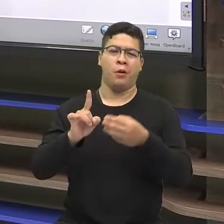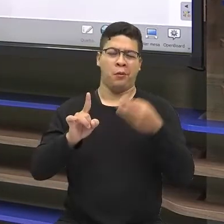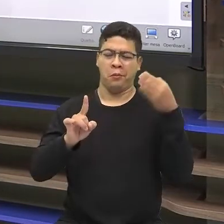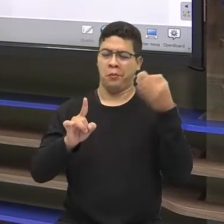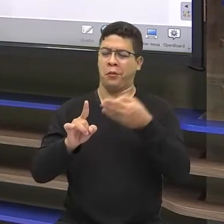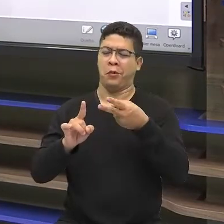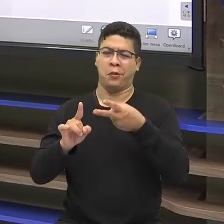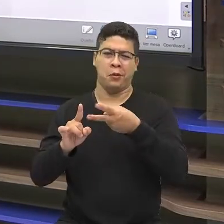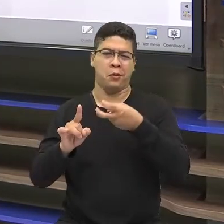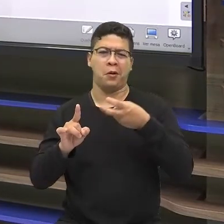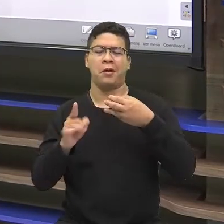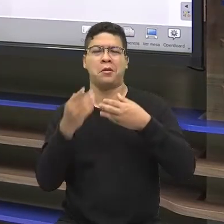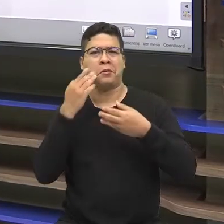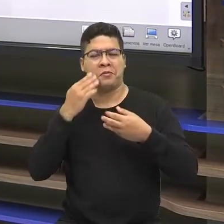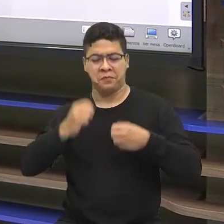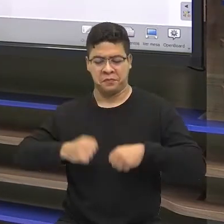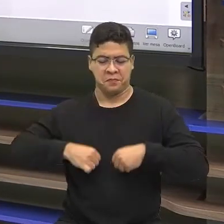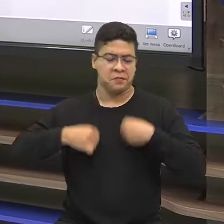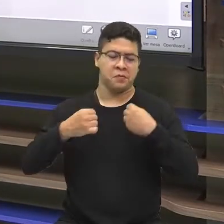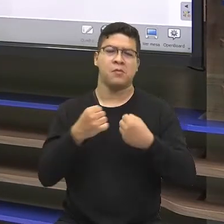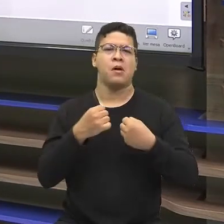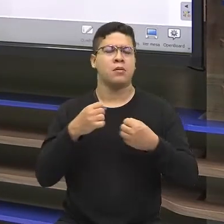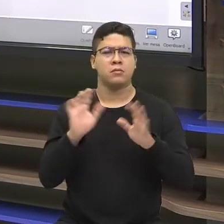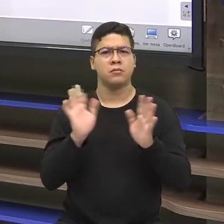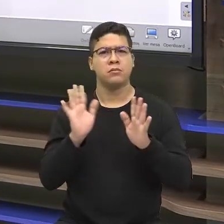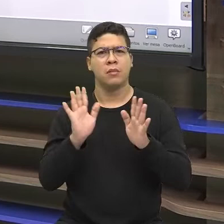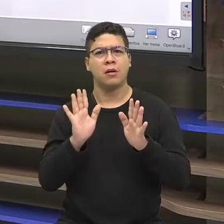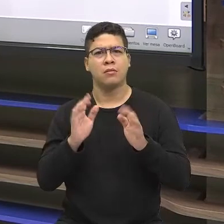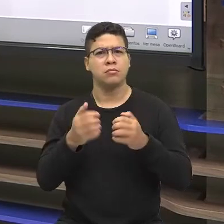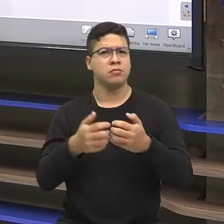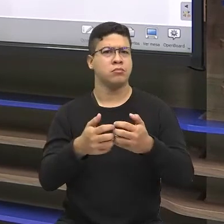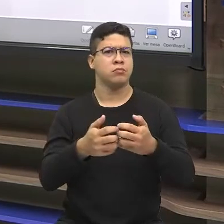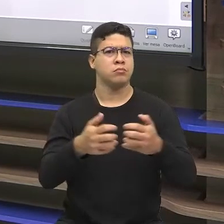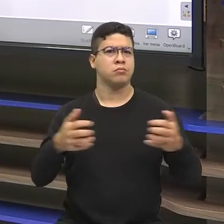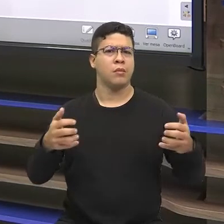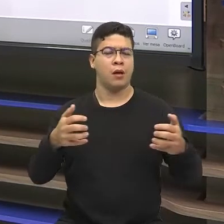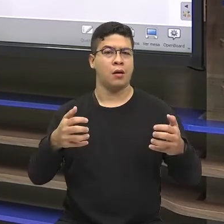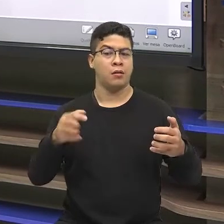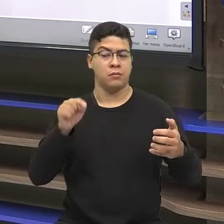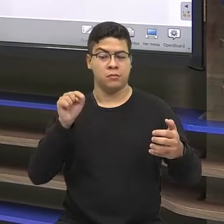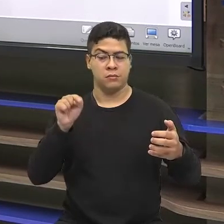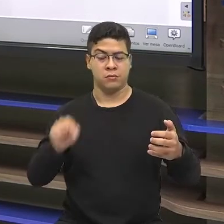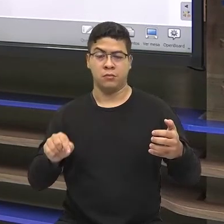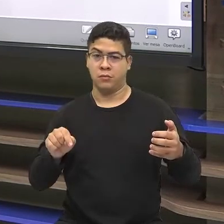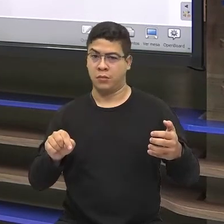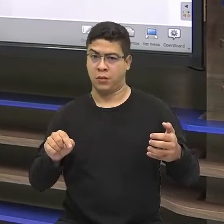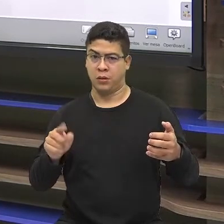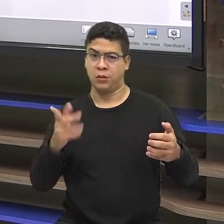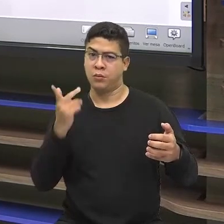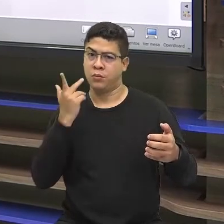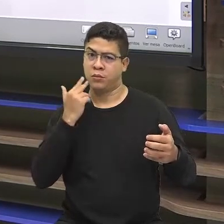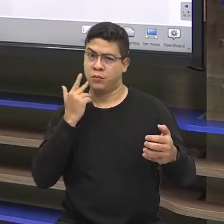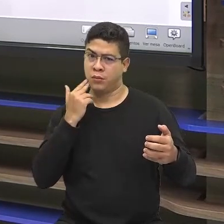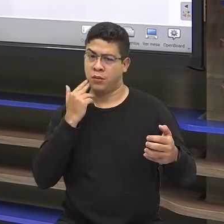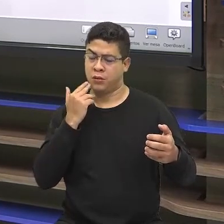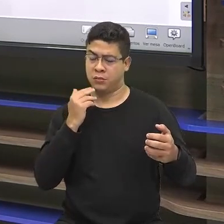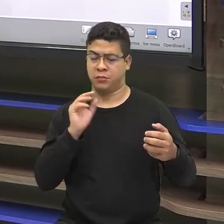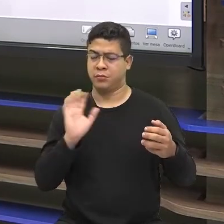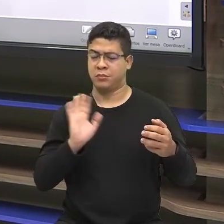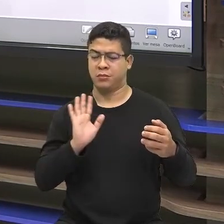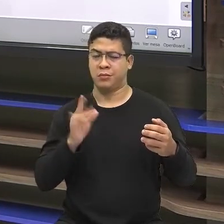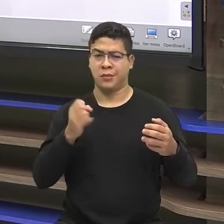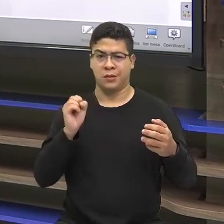forte. Então ele quer essa destruição, esse afastamento do normal. Então o